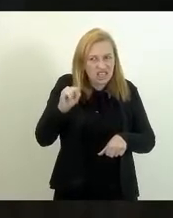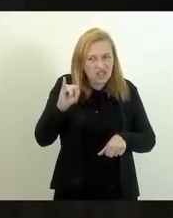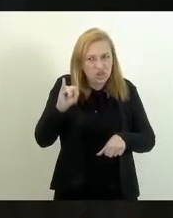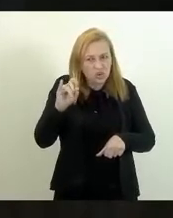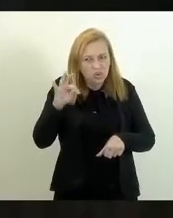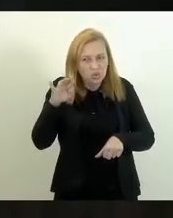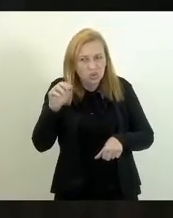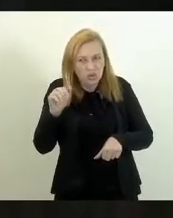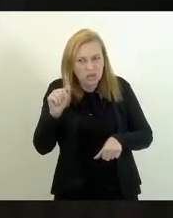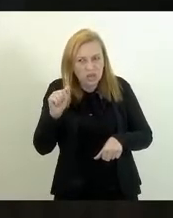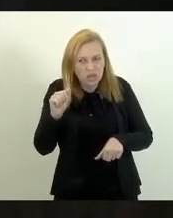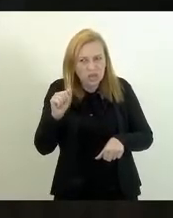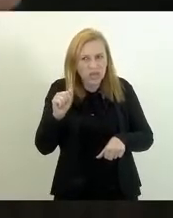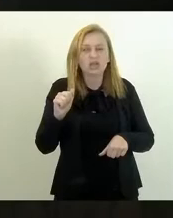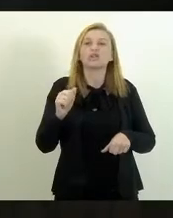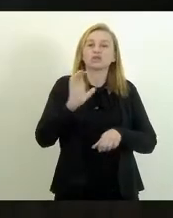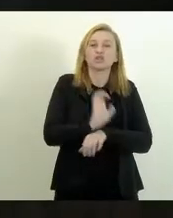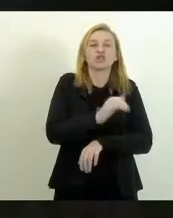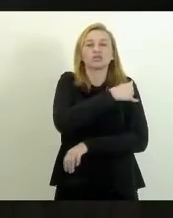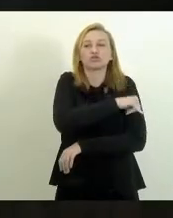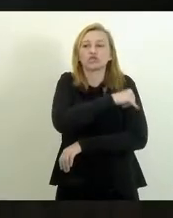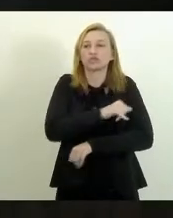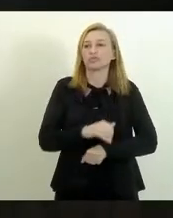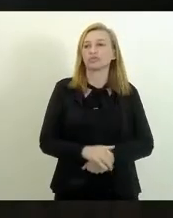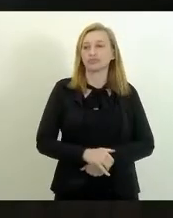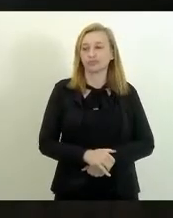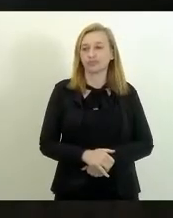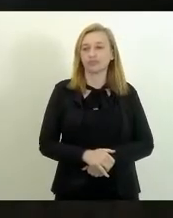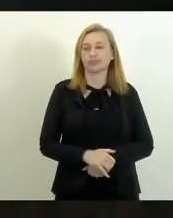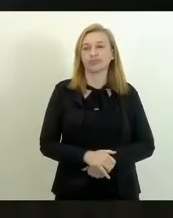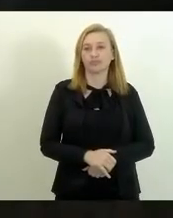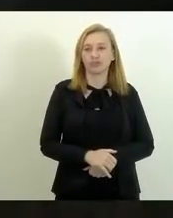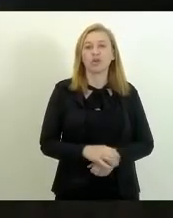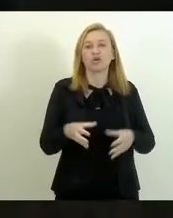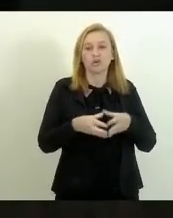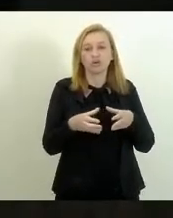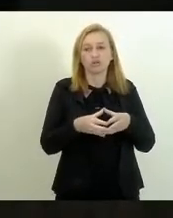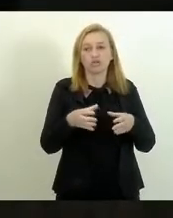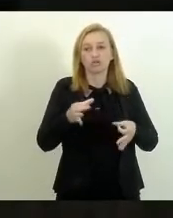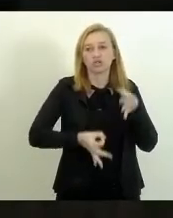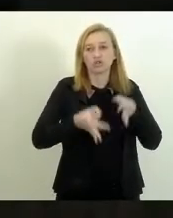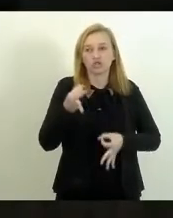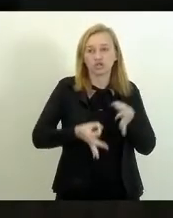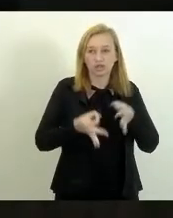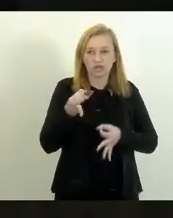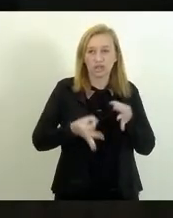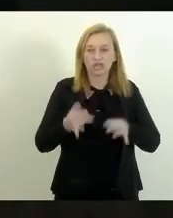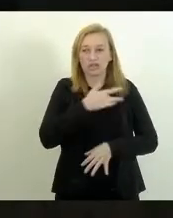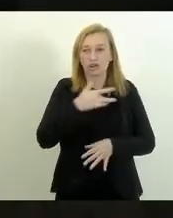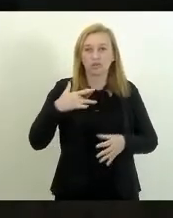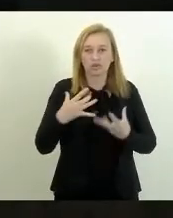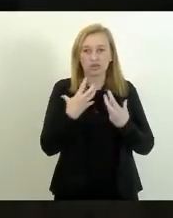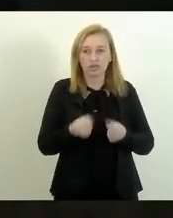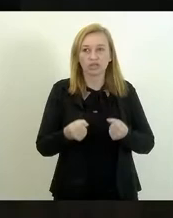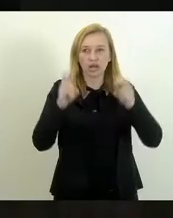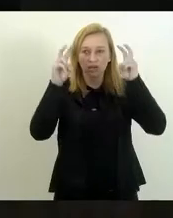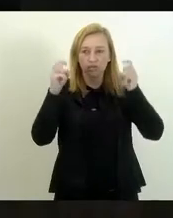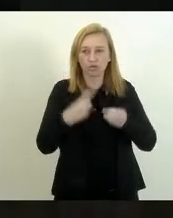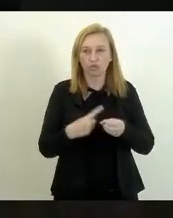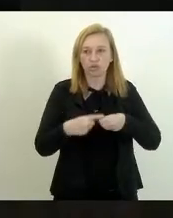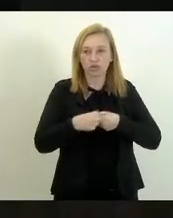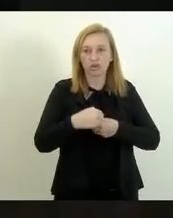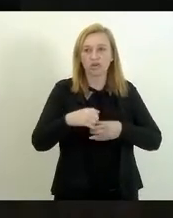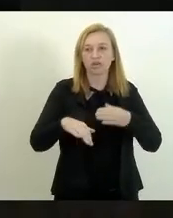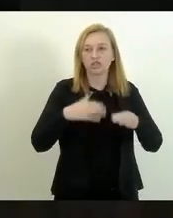Fenilcetonúria, no âmbito do Estado do Rio de Janeiro. Pareceres da Comissão de Constituição e Justiça pela Juridicidade, de Saúde favorável, de Assuntos Municipais e Desenvolvimento